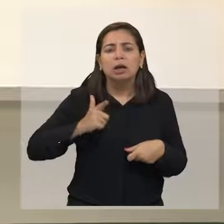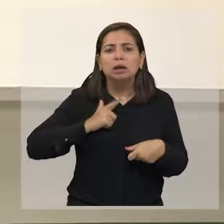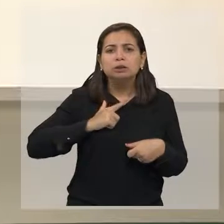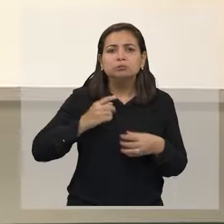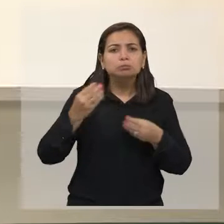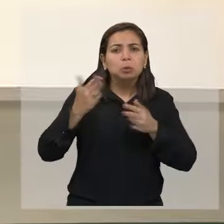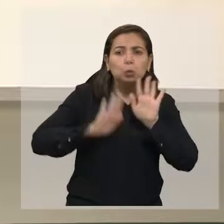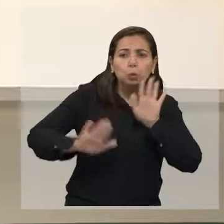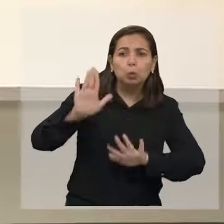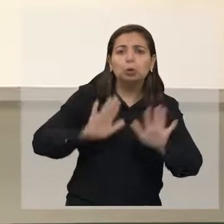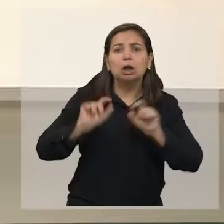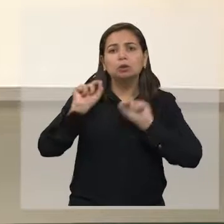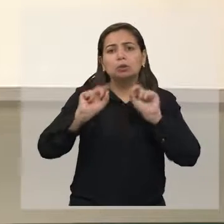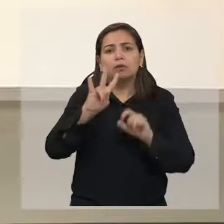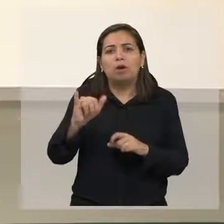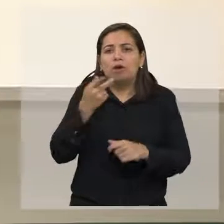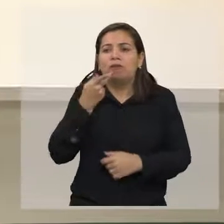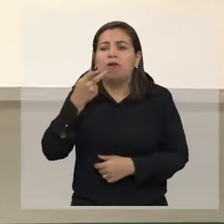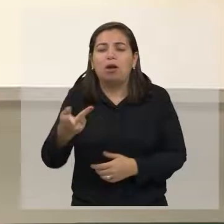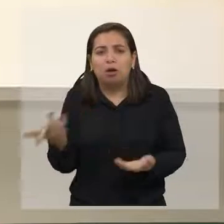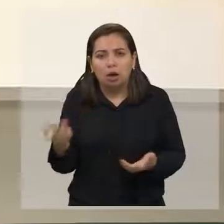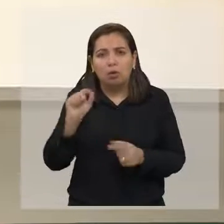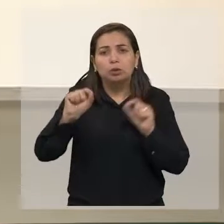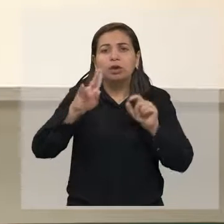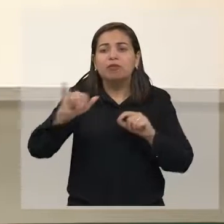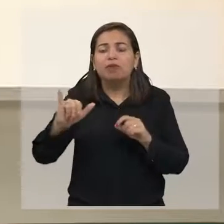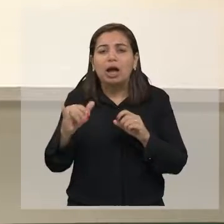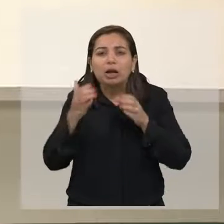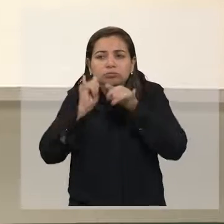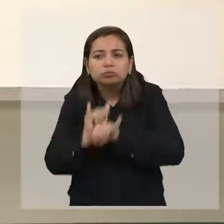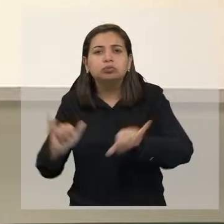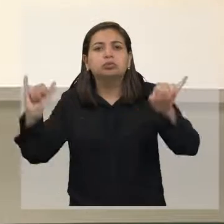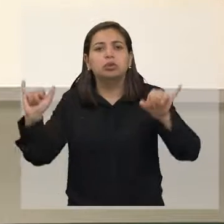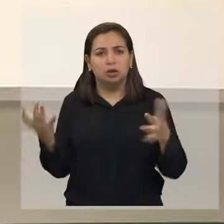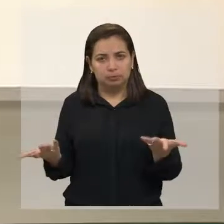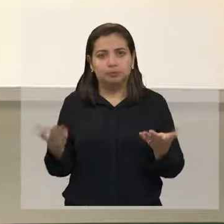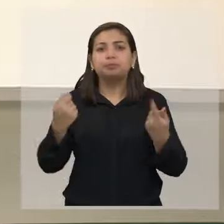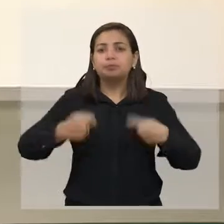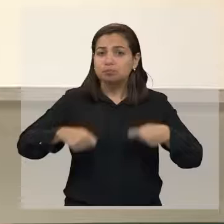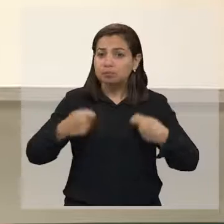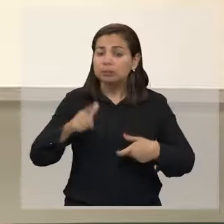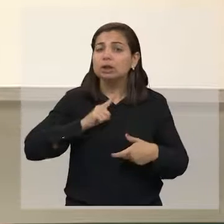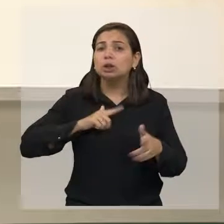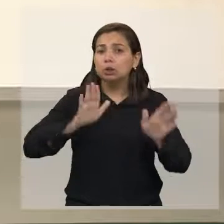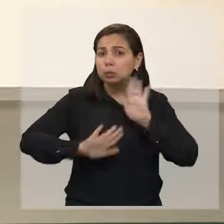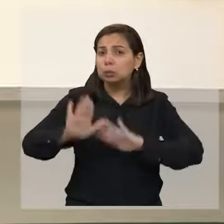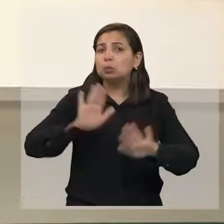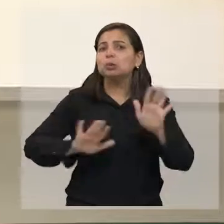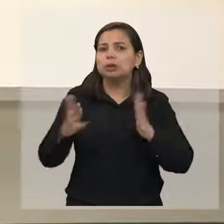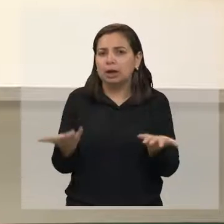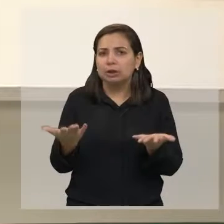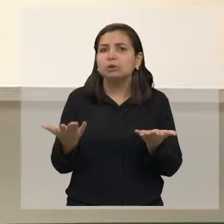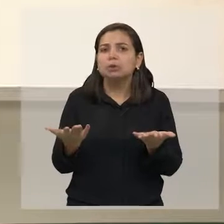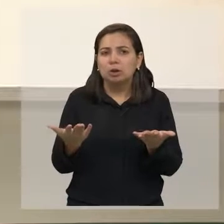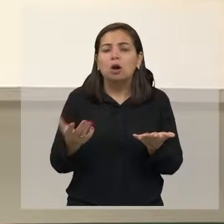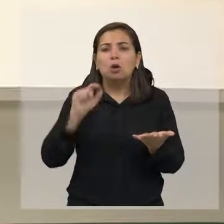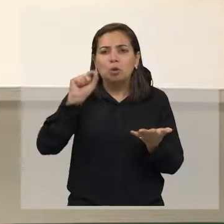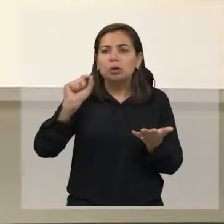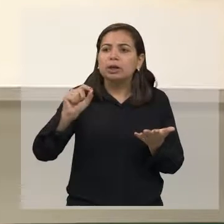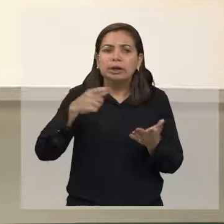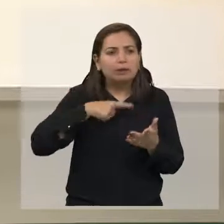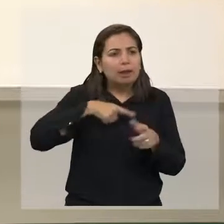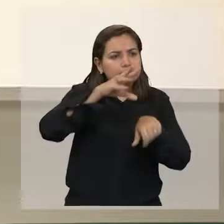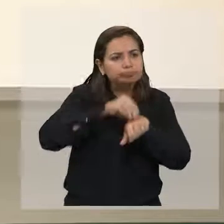da autoafirmação, de querer comunicar, de querer produzir aquele conteúdo e levar o outro ao conhecimento do